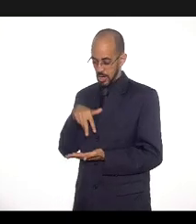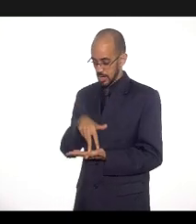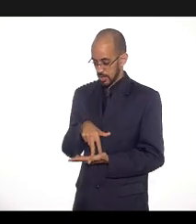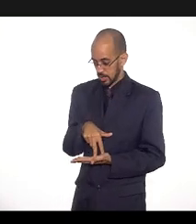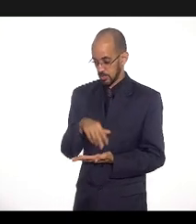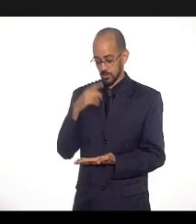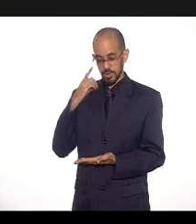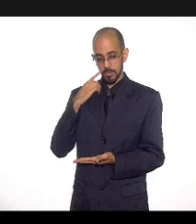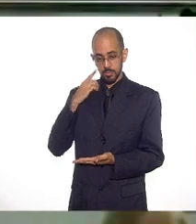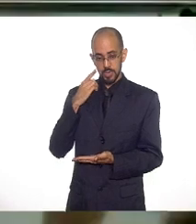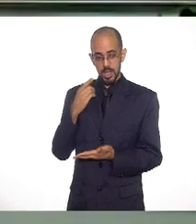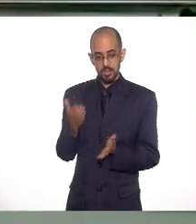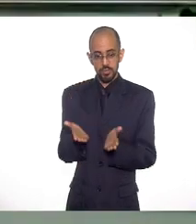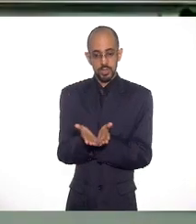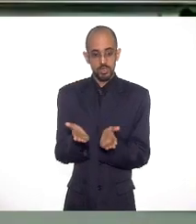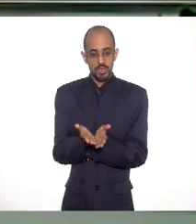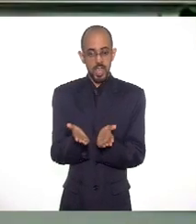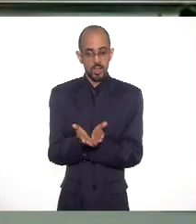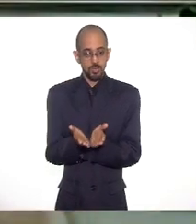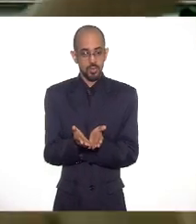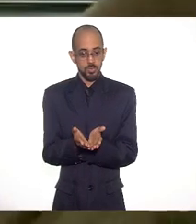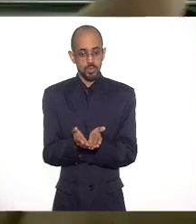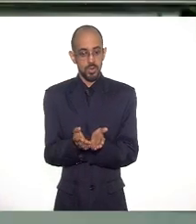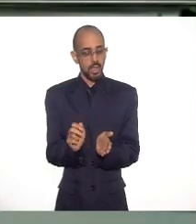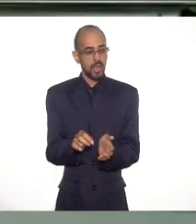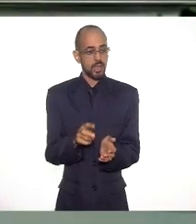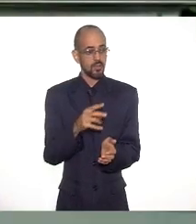do templo, fala, pô, não estamos aí com problema,